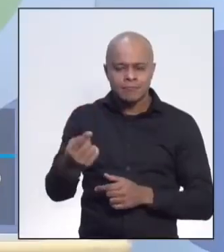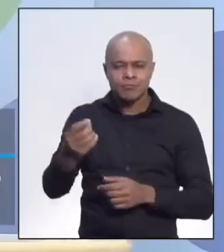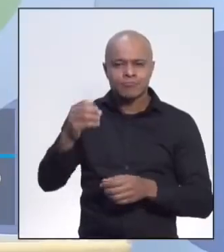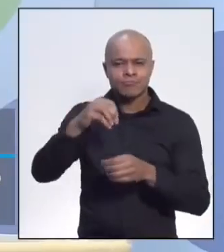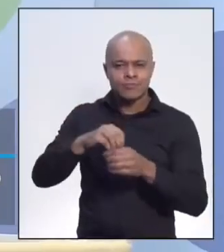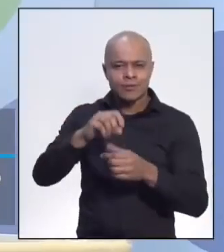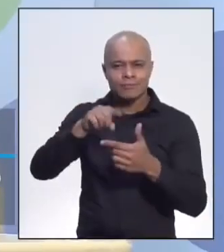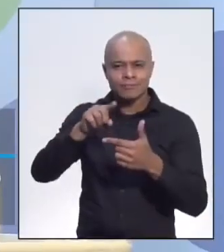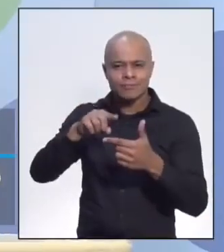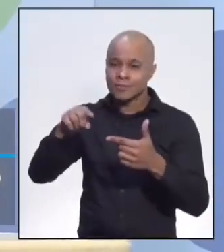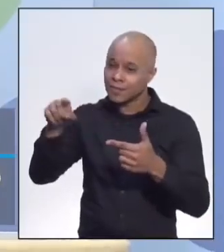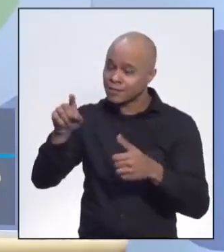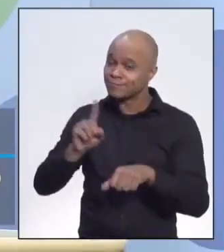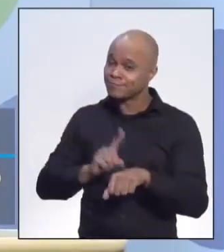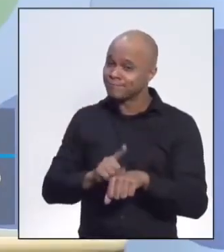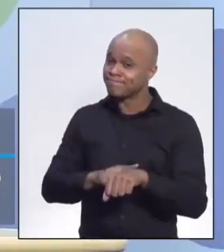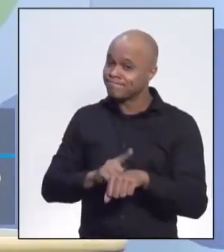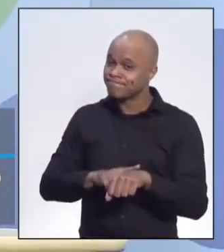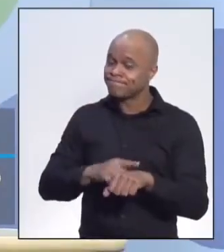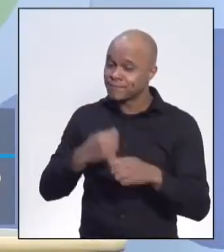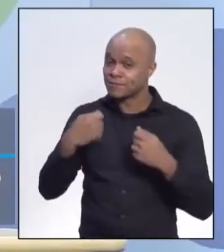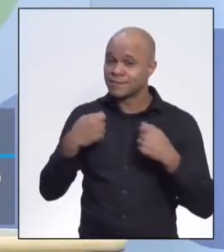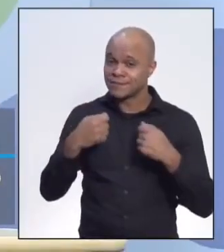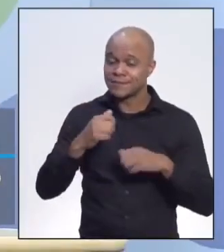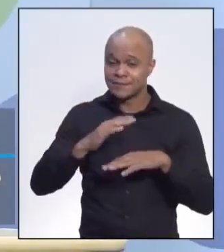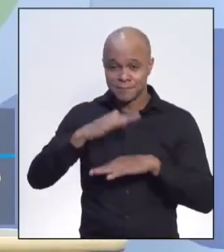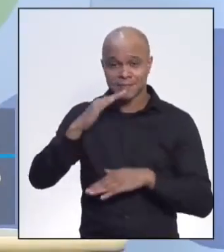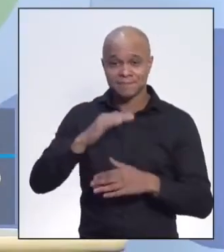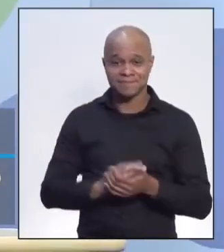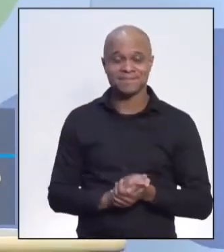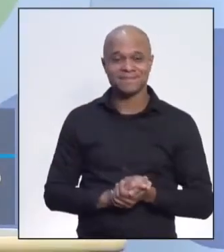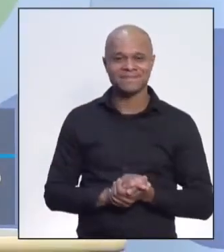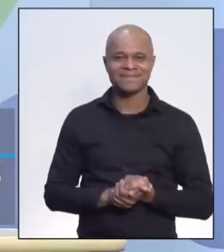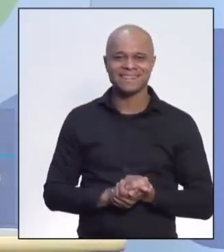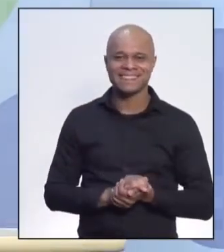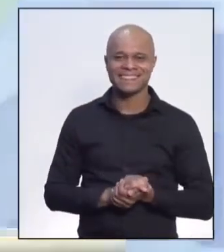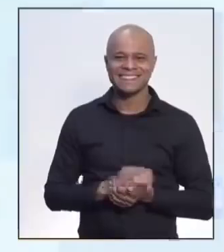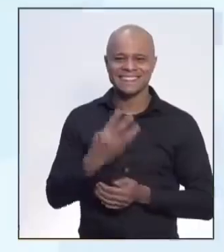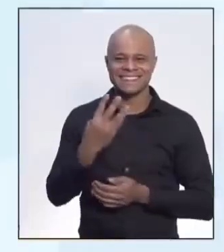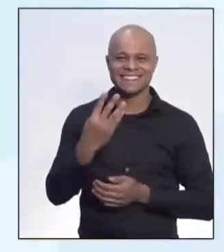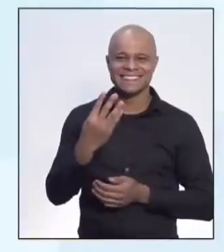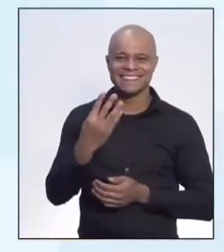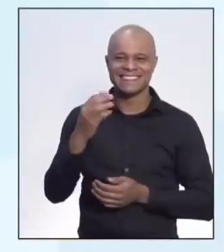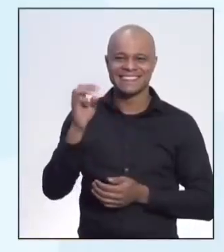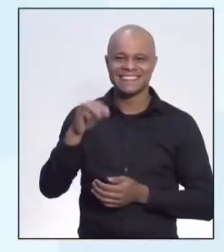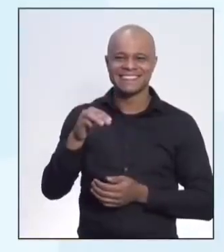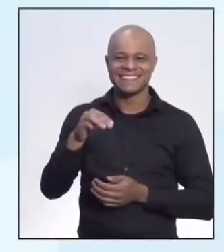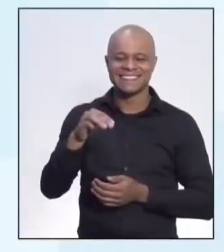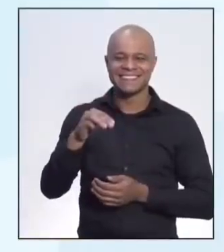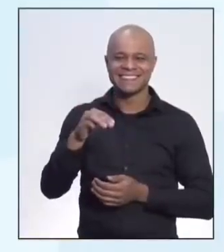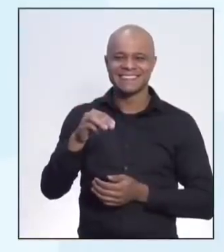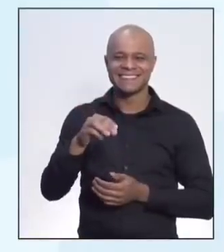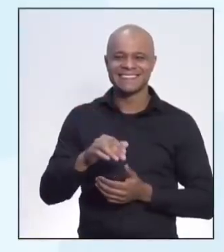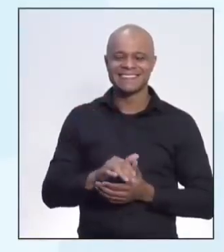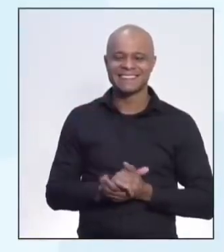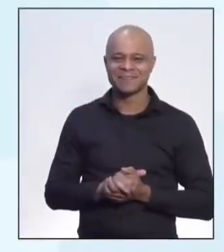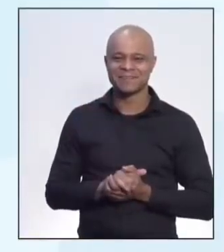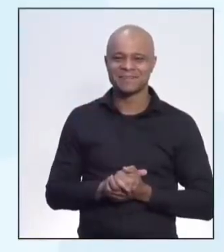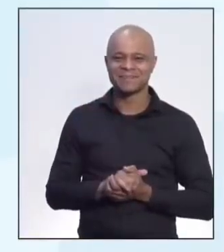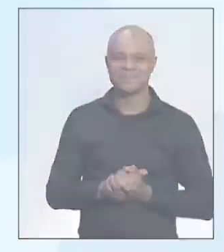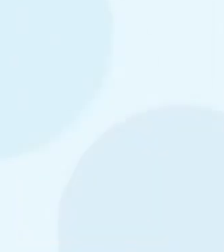tempinho razoável. Muita coisa para eles fazerem sim, tá bom? 4 minutinhos. Vamos lá, gente. 4 minutinhos para vocês.